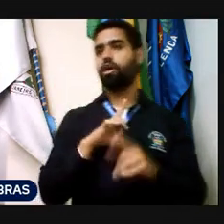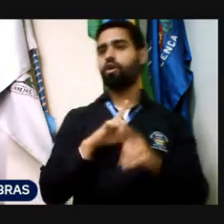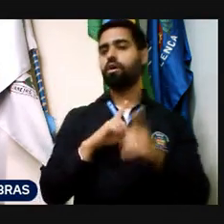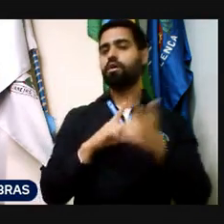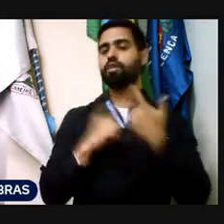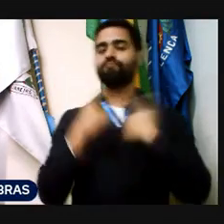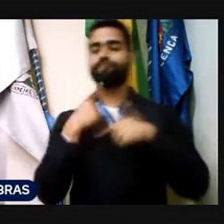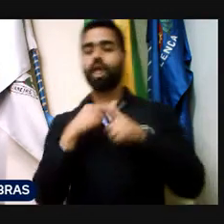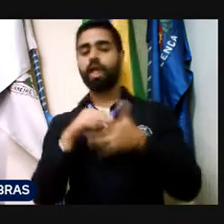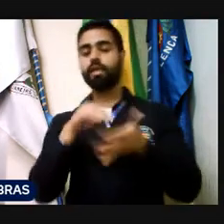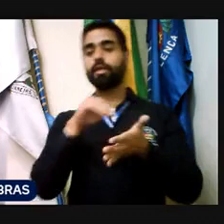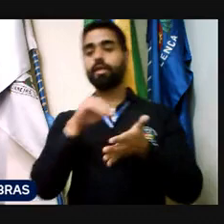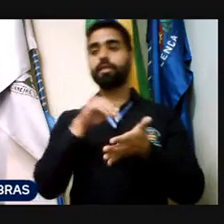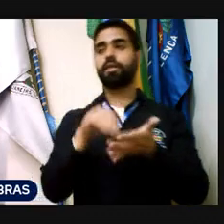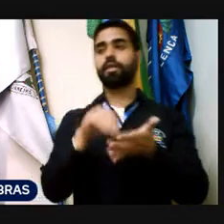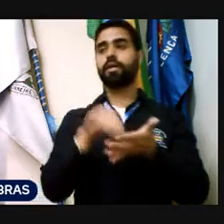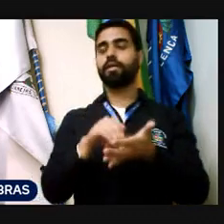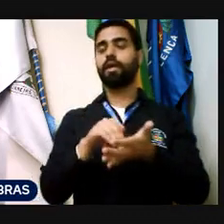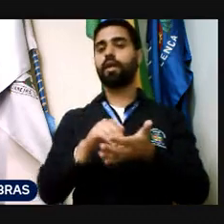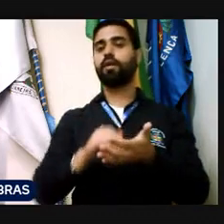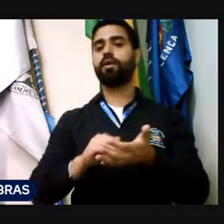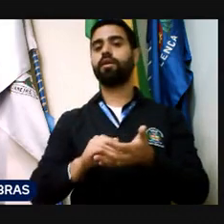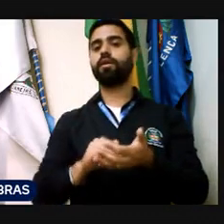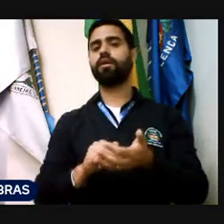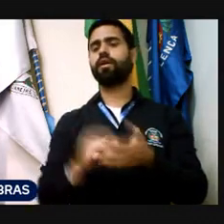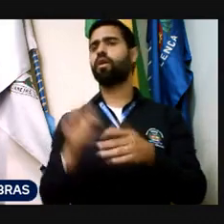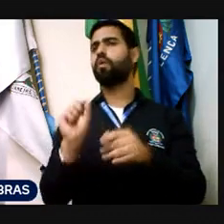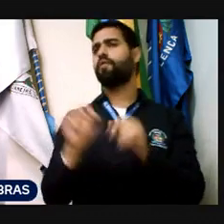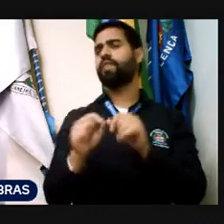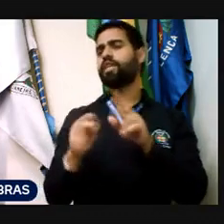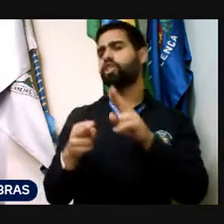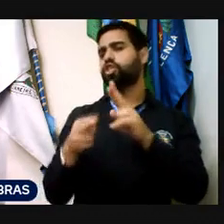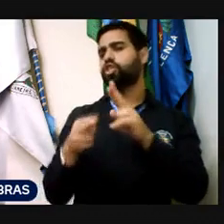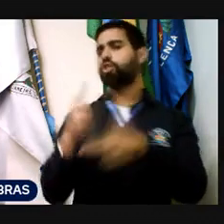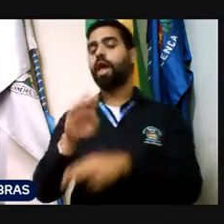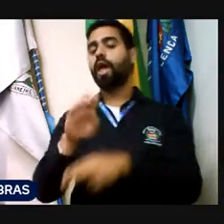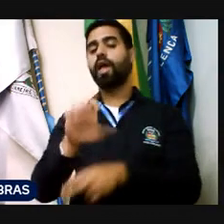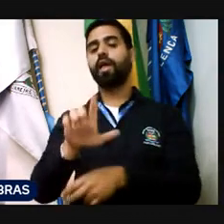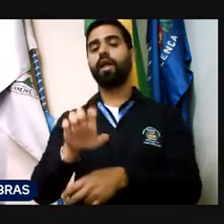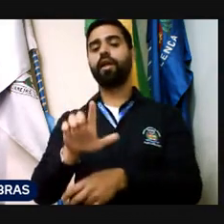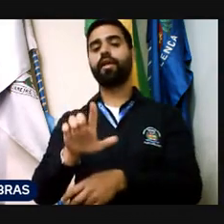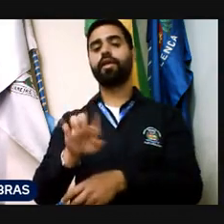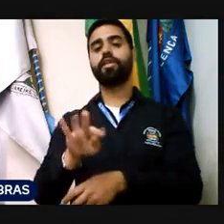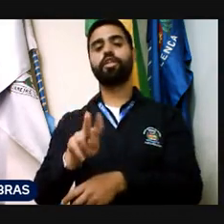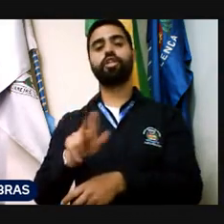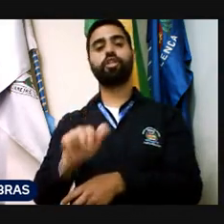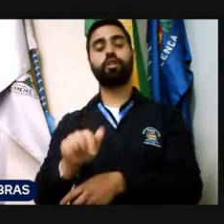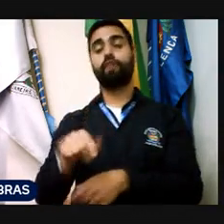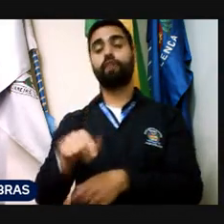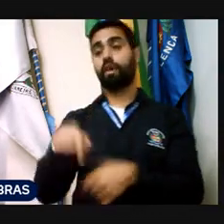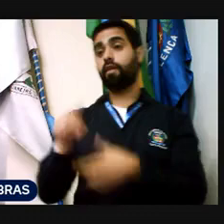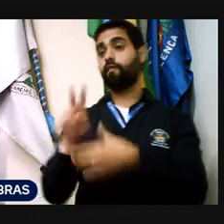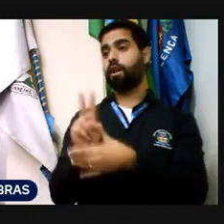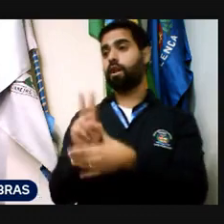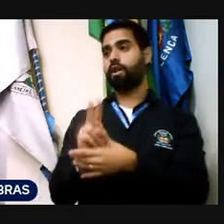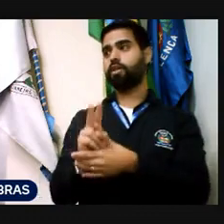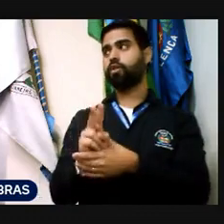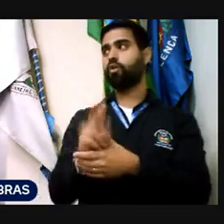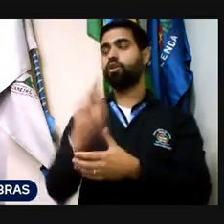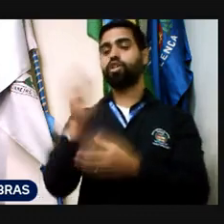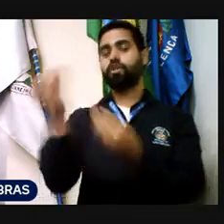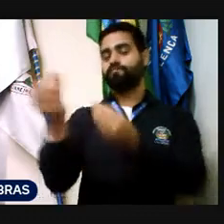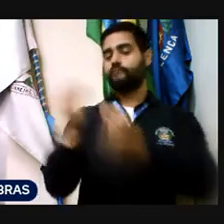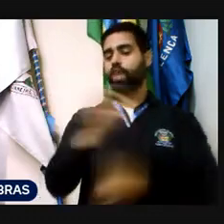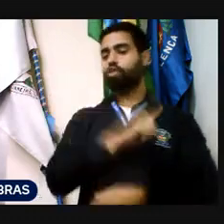atender a cirurgias eletivas no município de Valença, com recursos advindos do governo